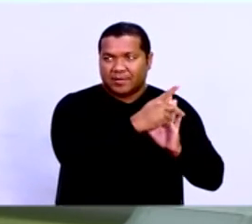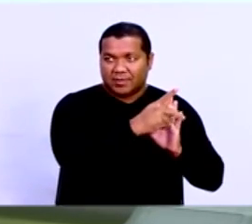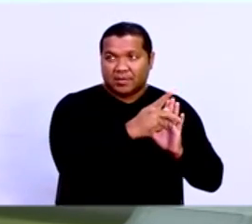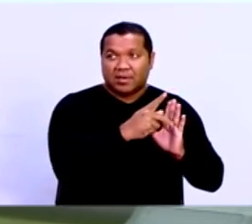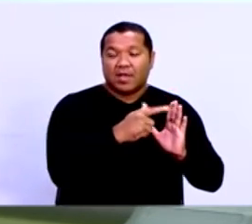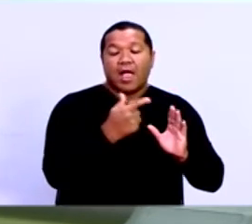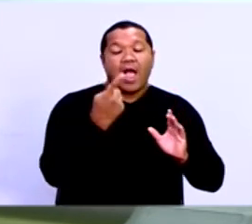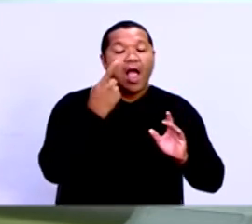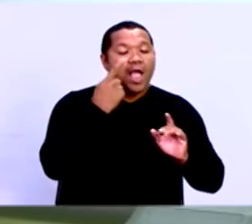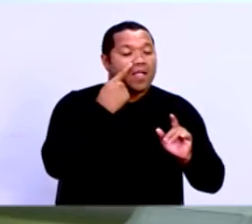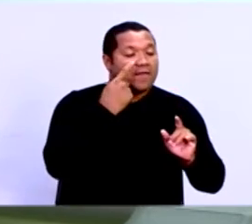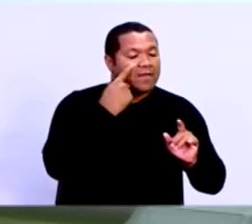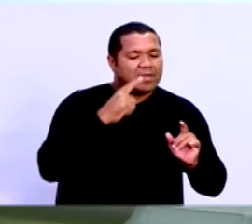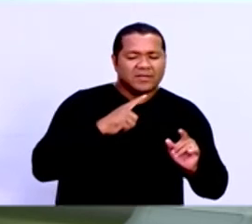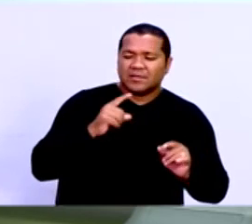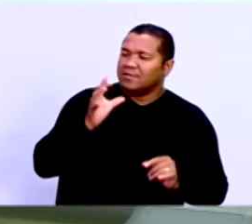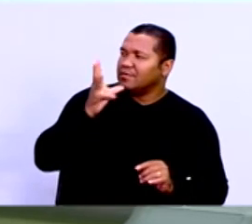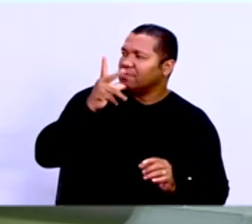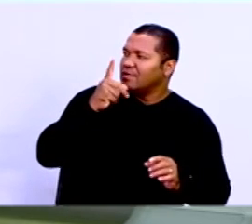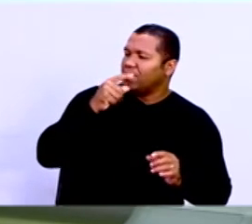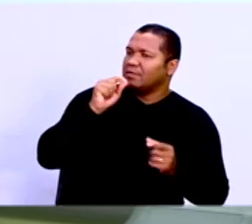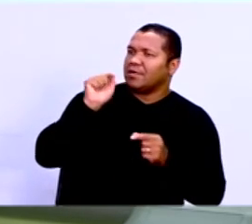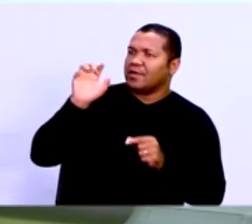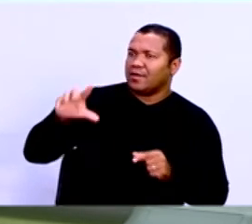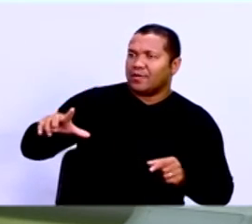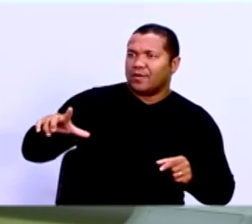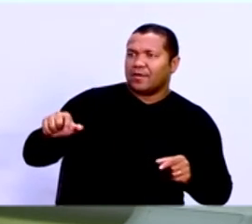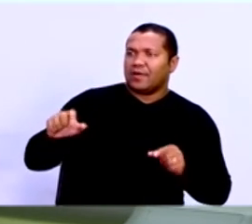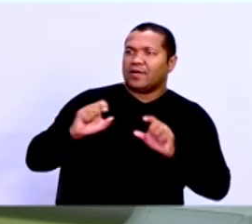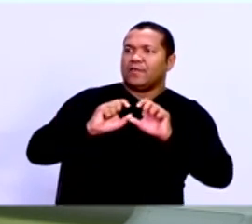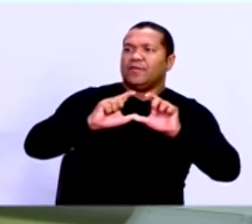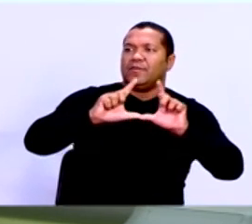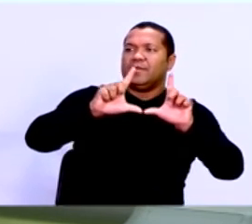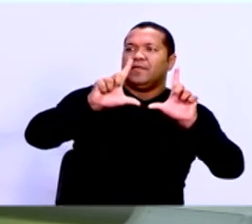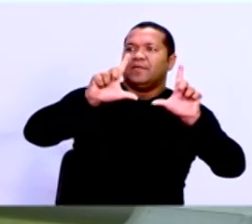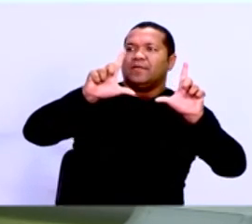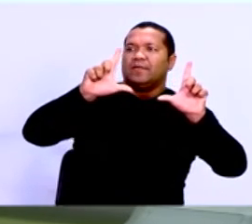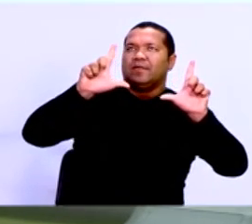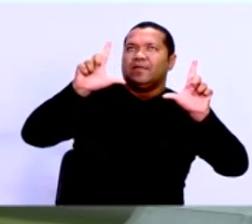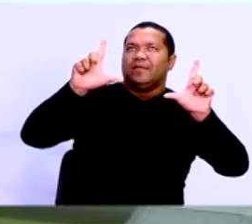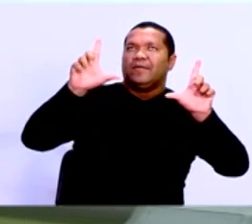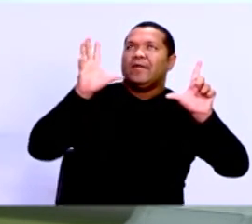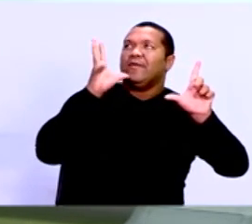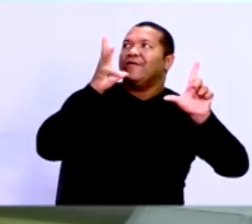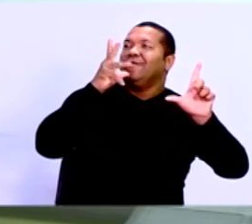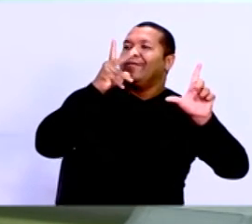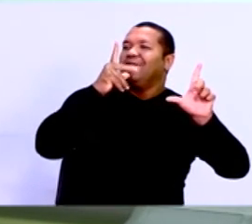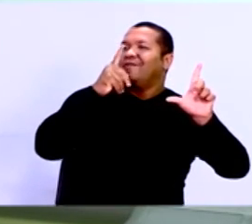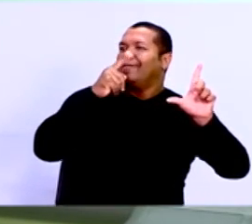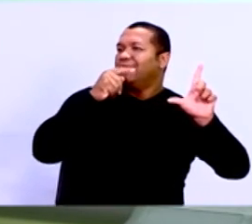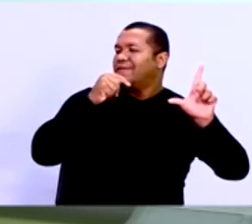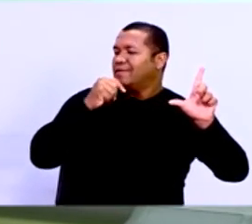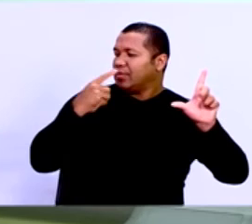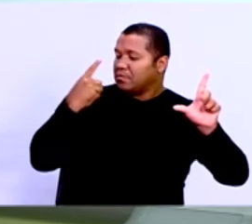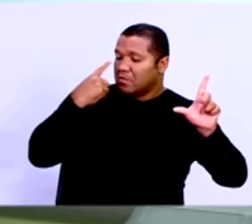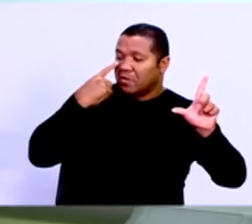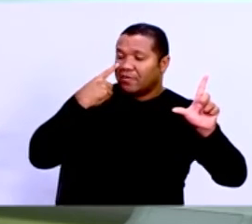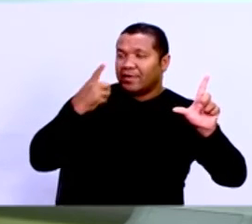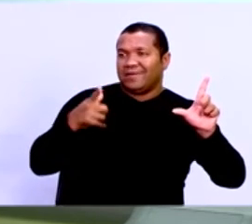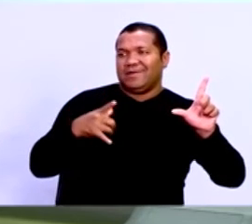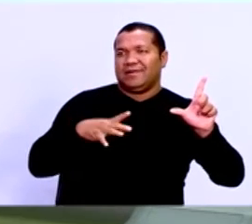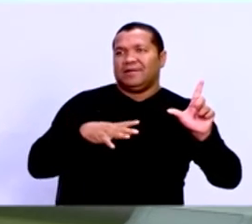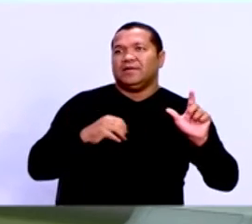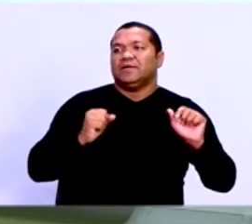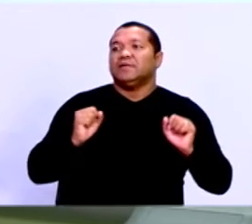demora muito pra aparecer a imagem do produto que ele quer visualizar se demora muito a parte de de